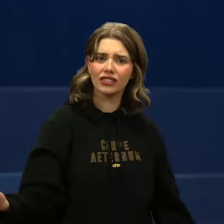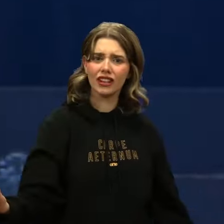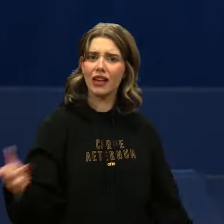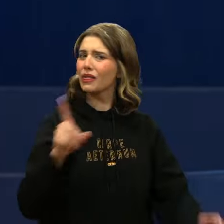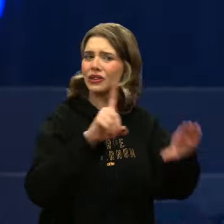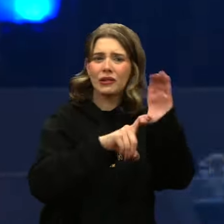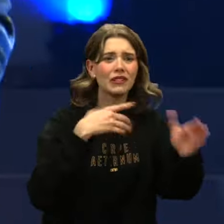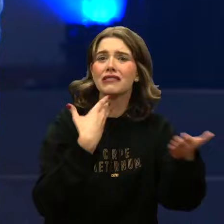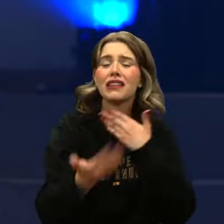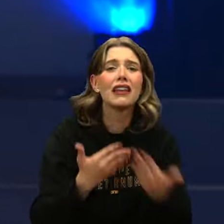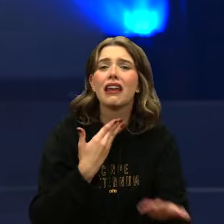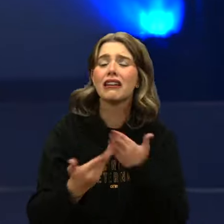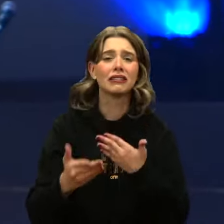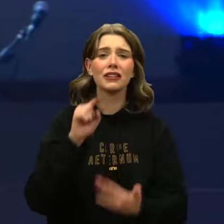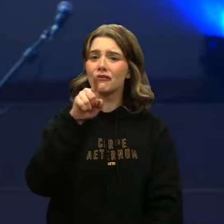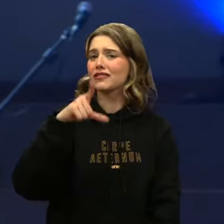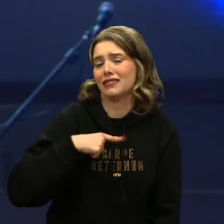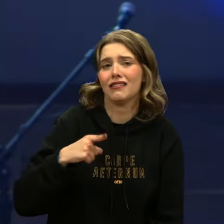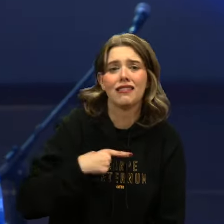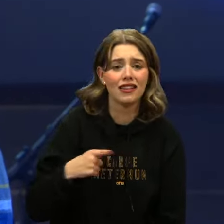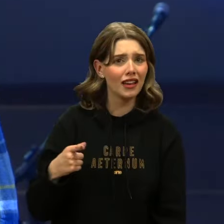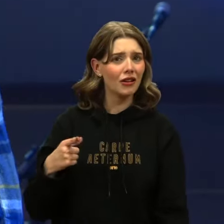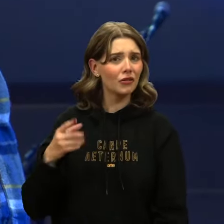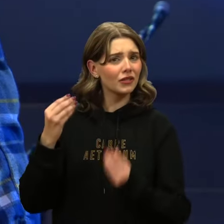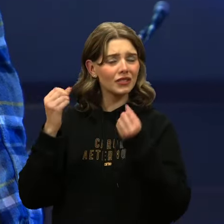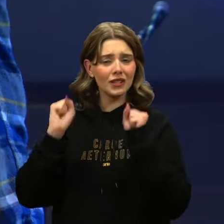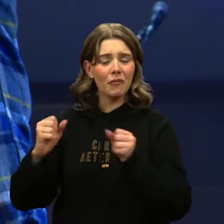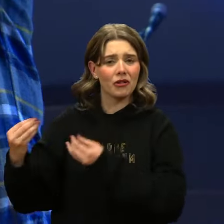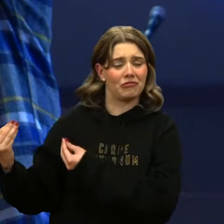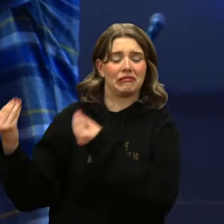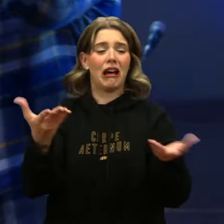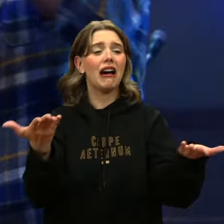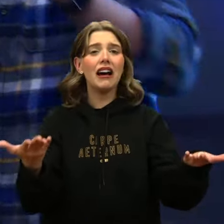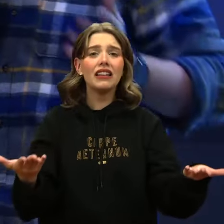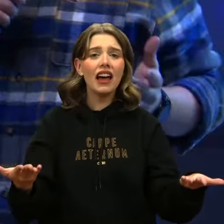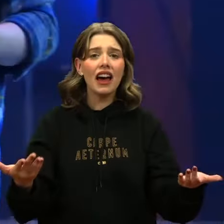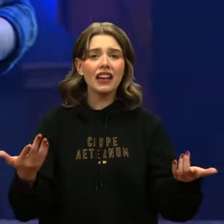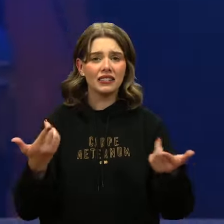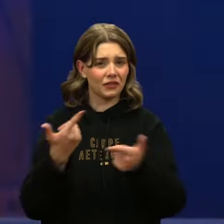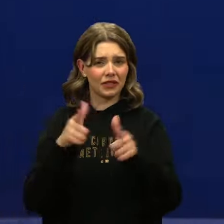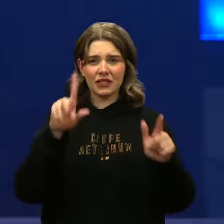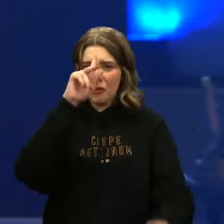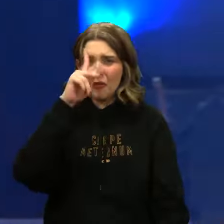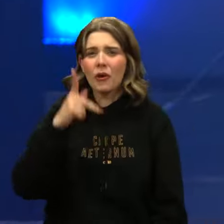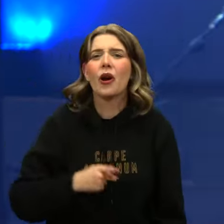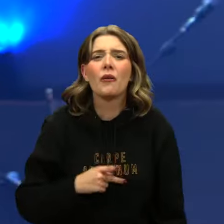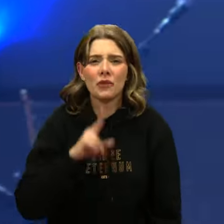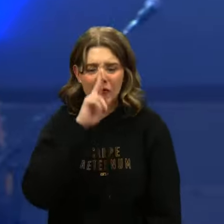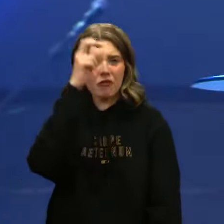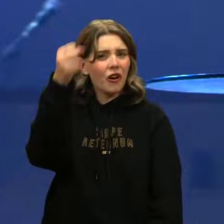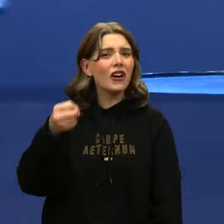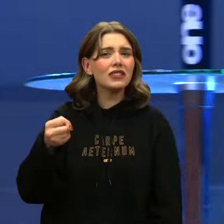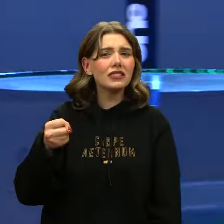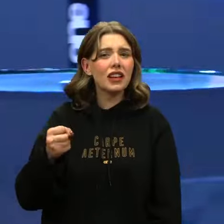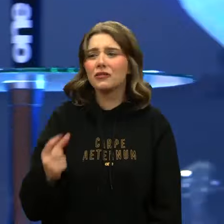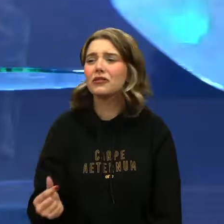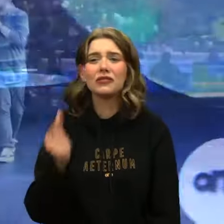daquilo que você tem, ela não depende daquilo que você oferece, ela não depende da sua capacidade, ela não depende dos seus recursos,